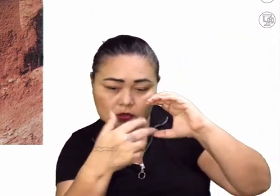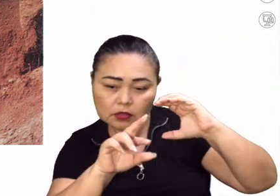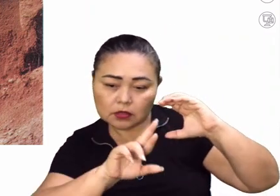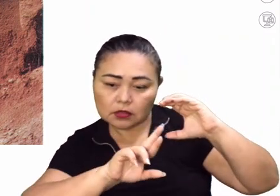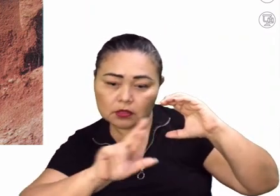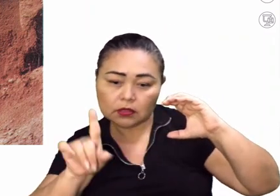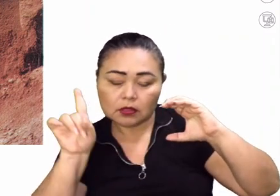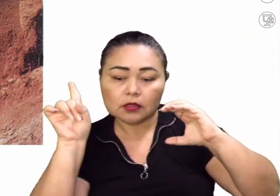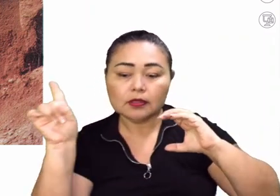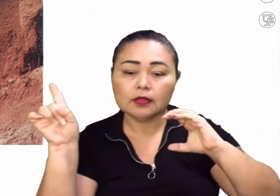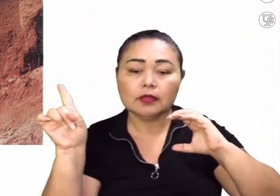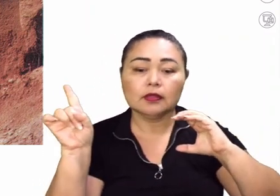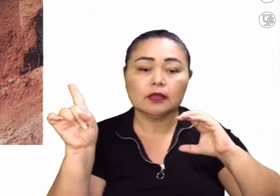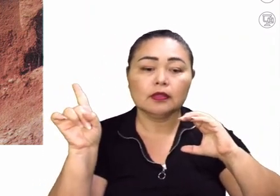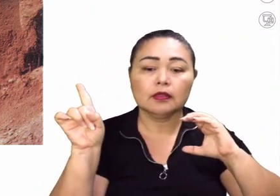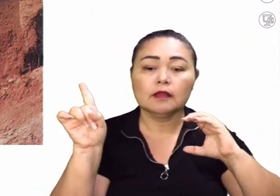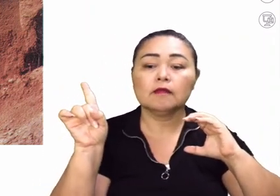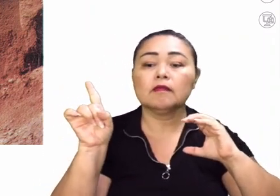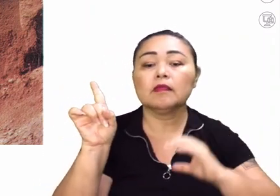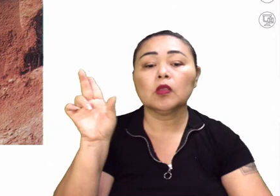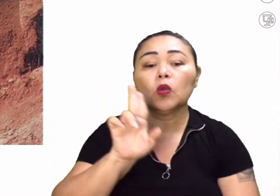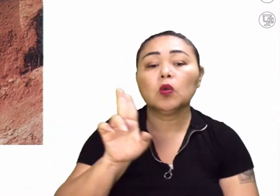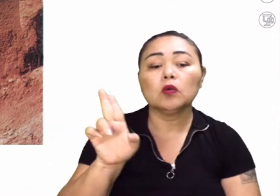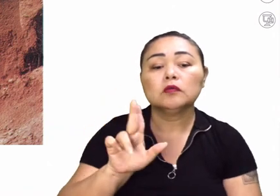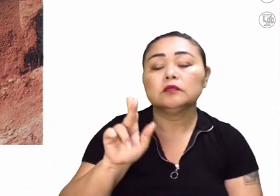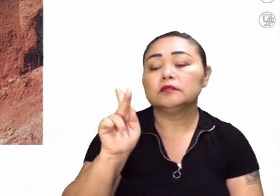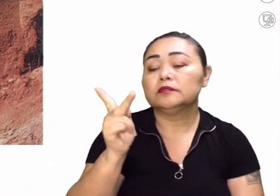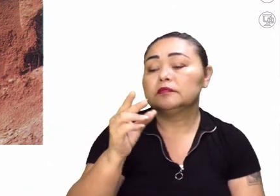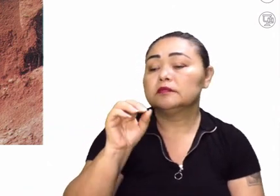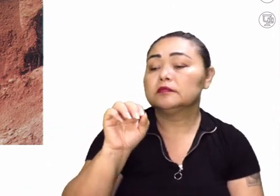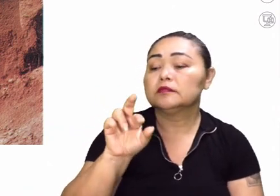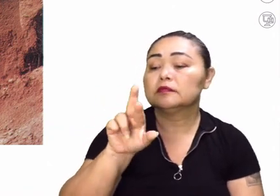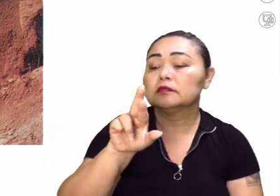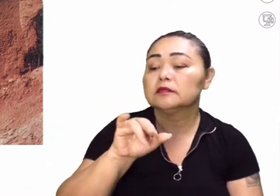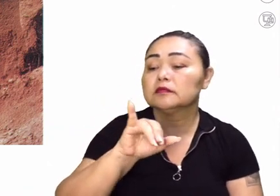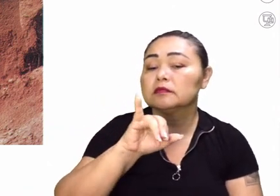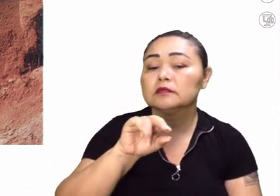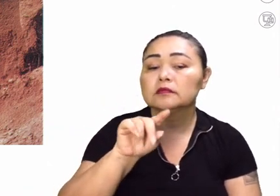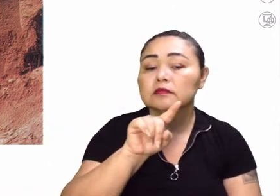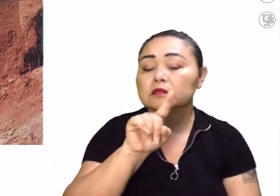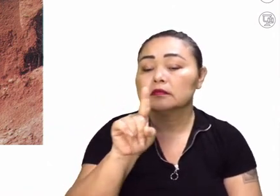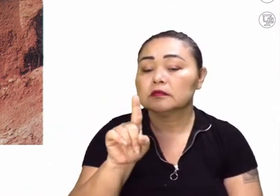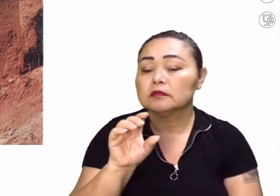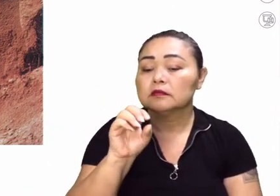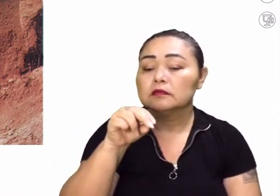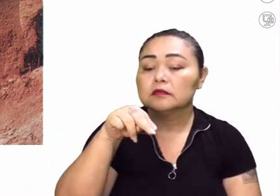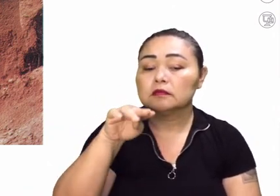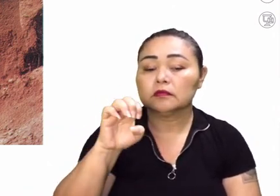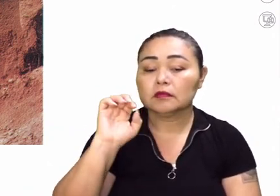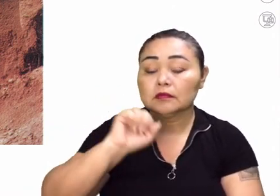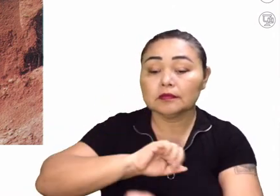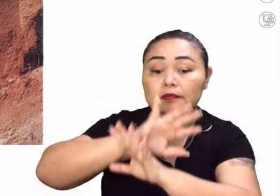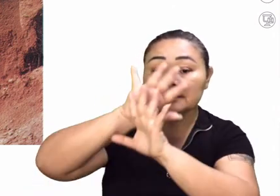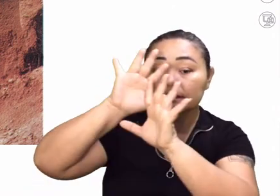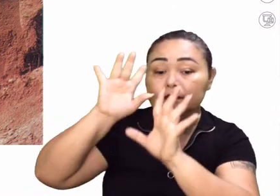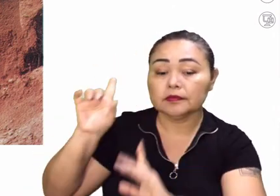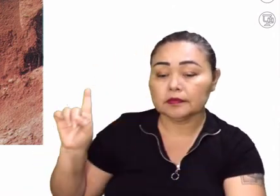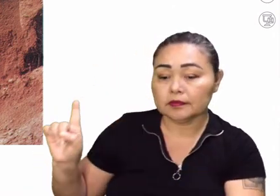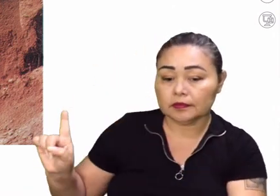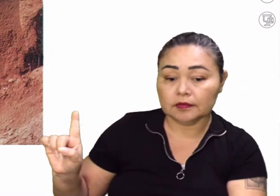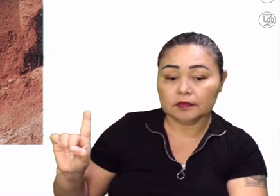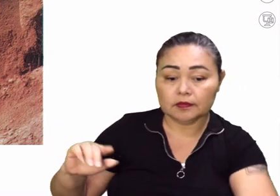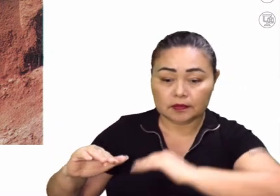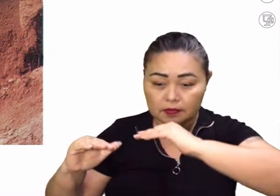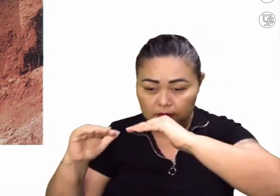denominadas horizontes nós temos a rocha mão aqui também tá bem claro como é que a cidade aqui